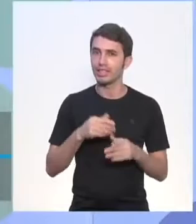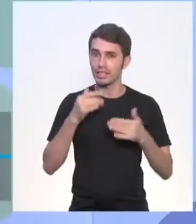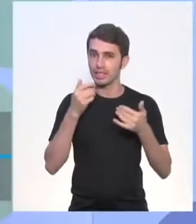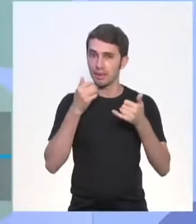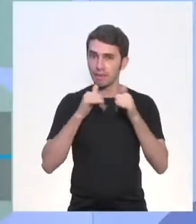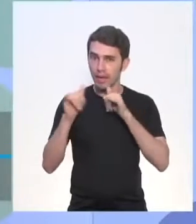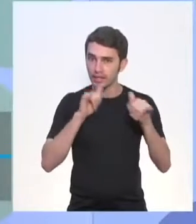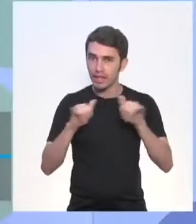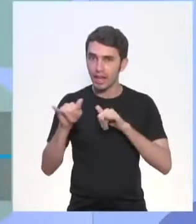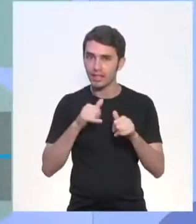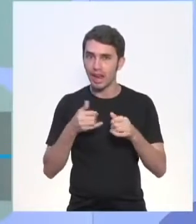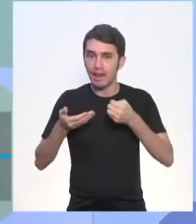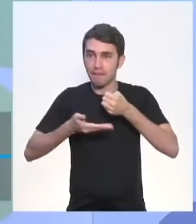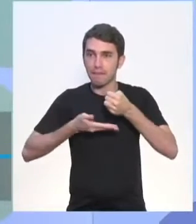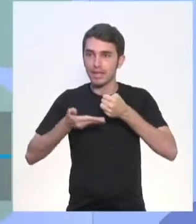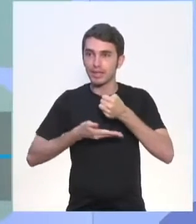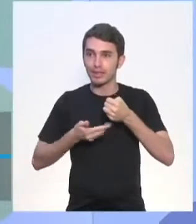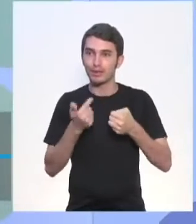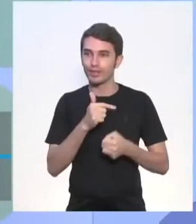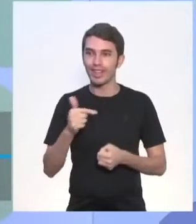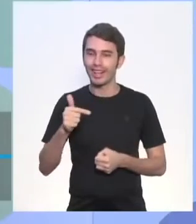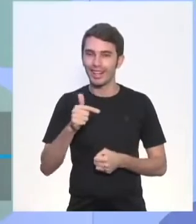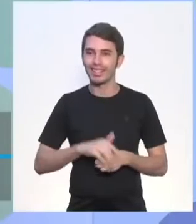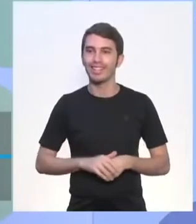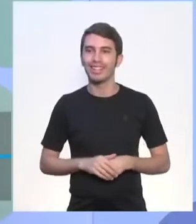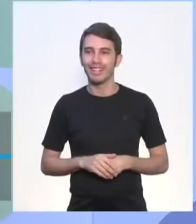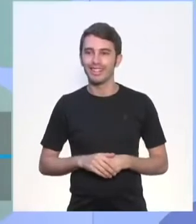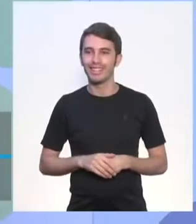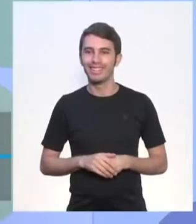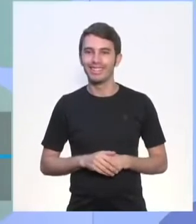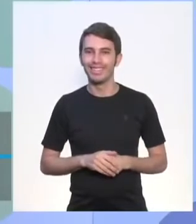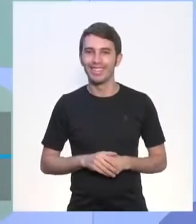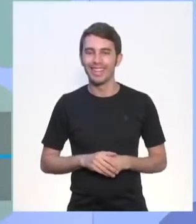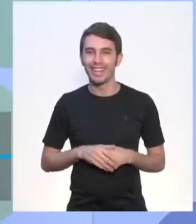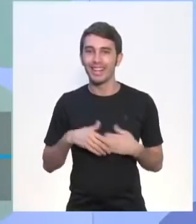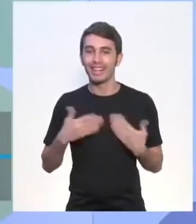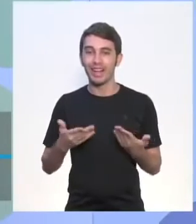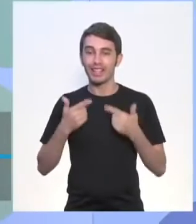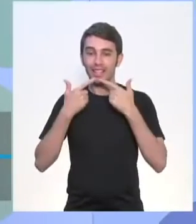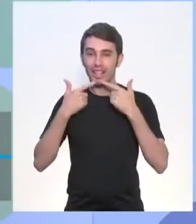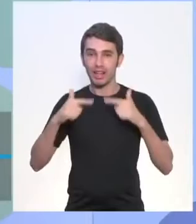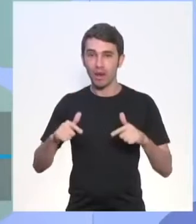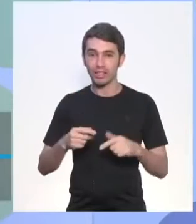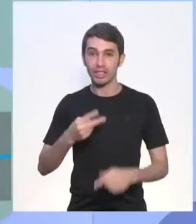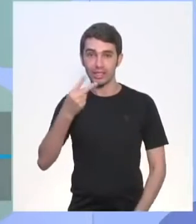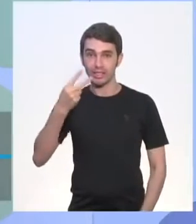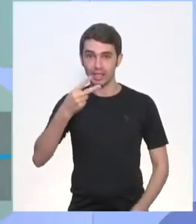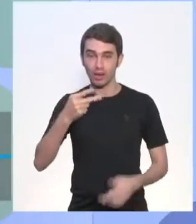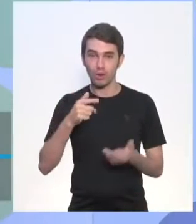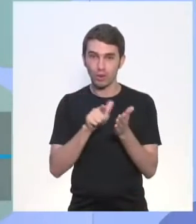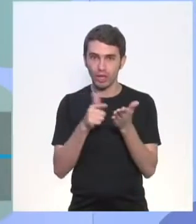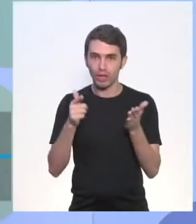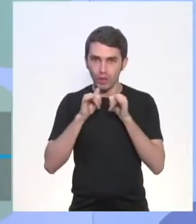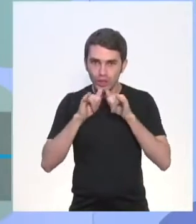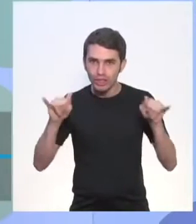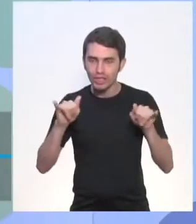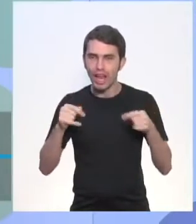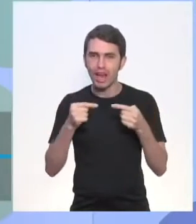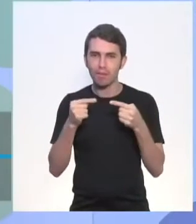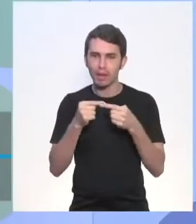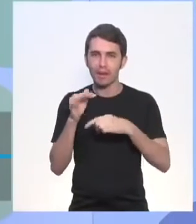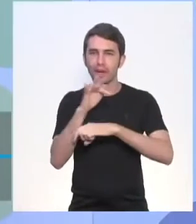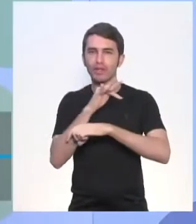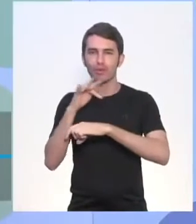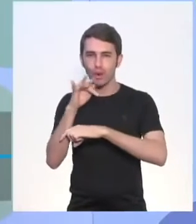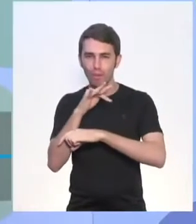não têm fundamentação. Pode perceber que alguém falou aí na resposta que a linguagem da segunda notícia era um pouco mais formal,